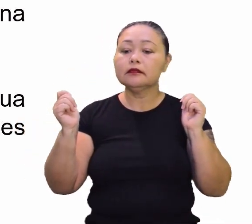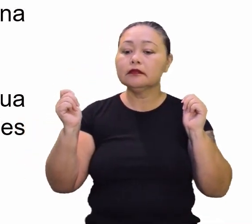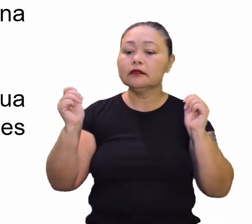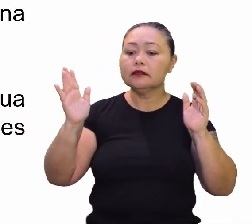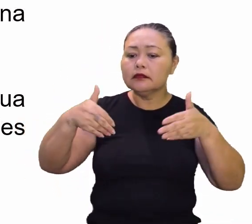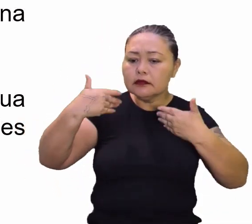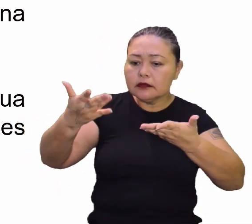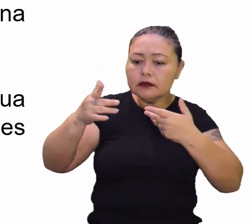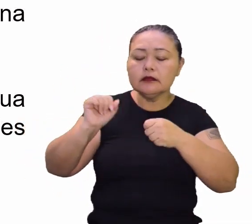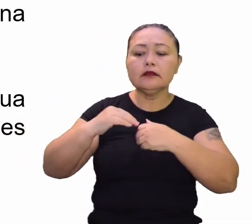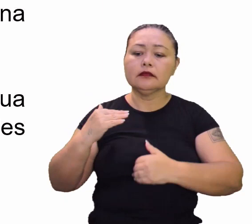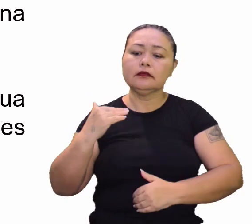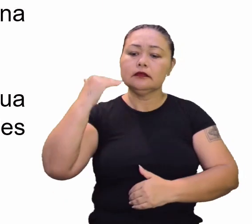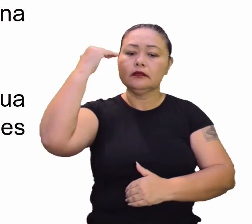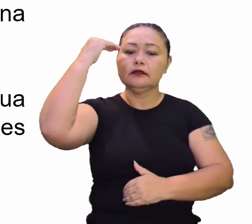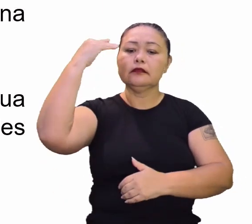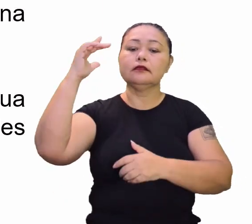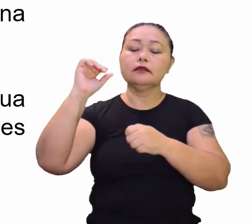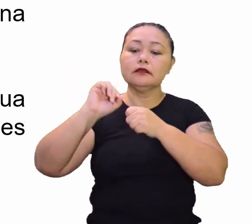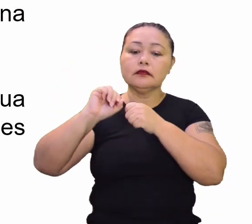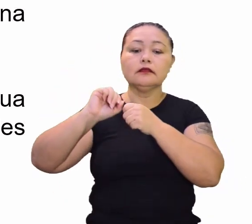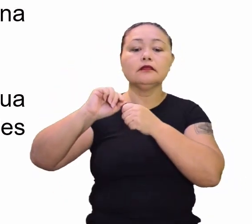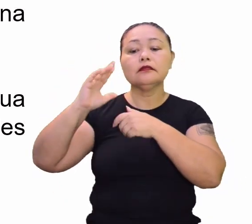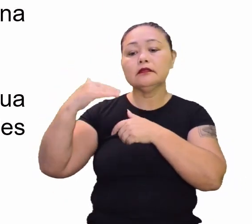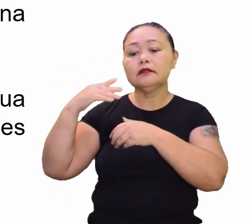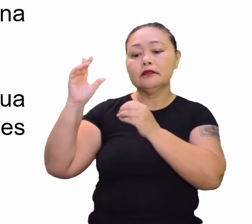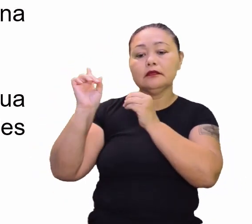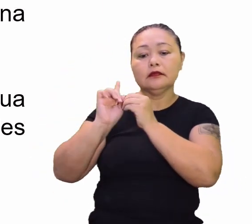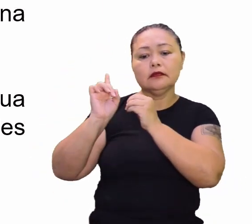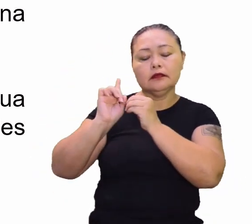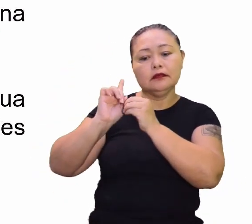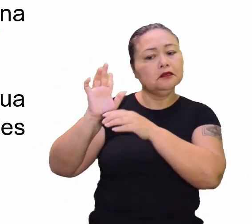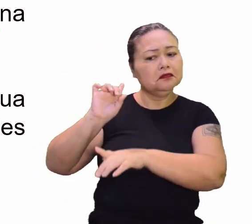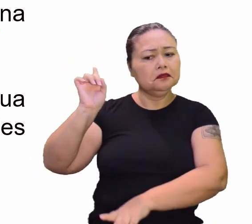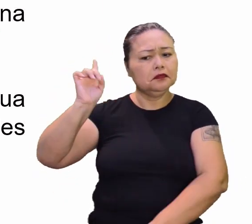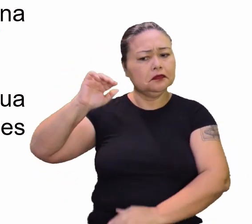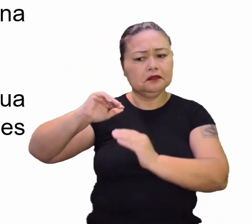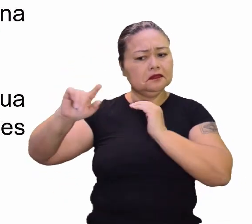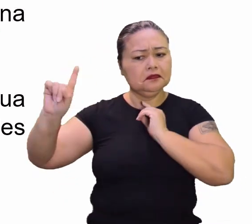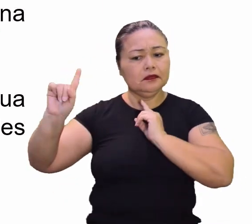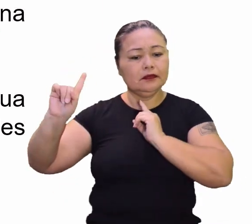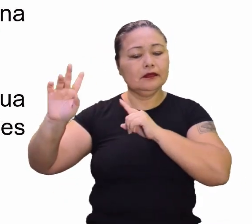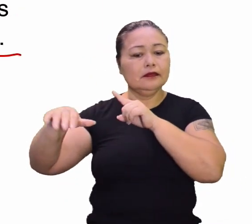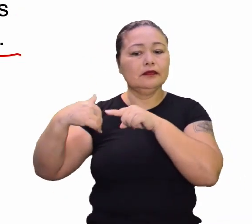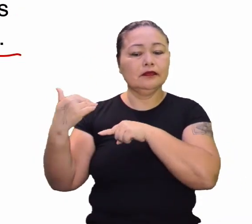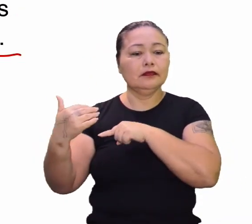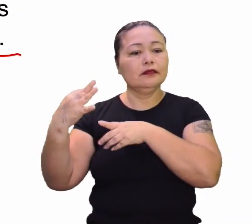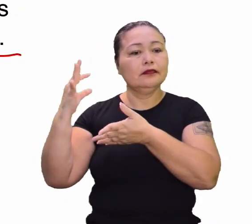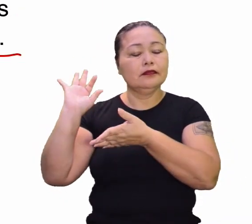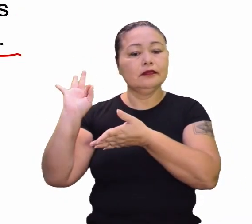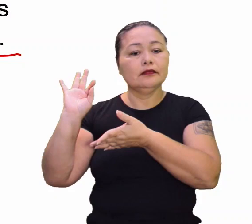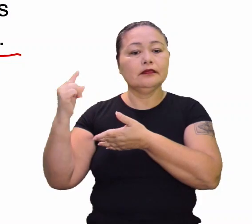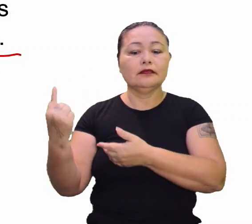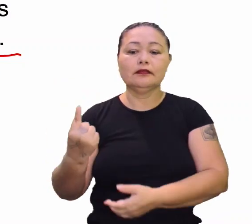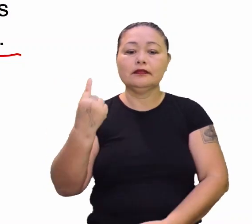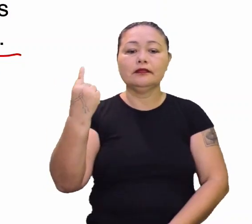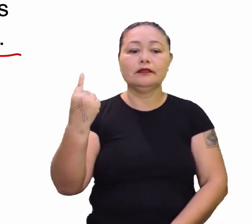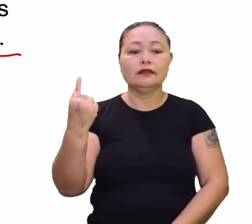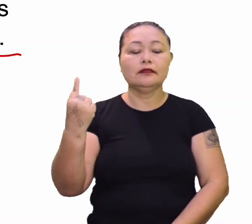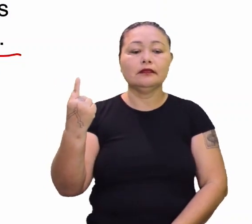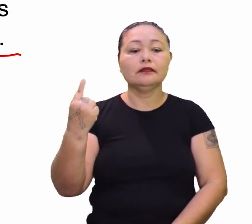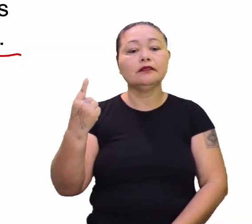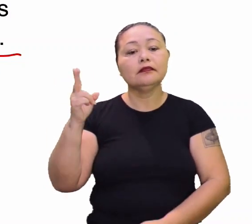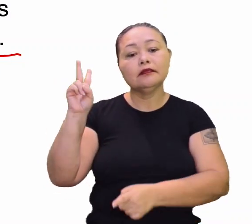os adultos indígenas para a construção civil de prédios, e sem chance de ser essa. Então, realmente, só sobrou uma,